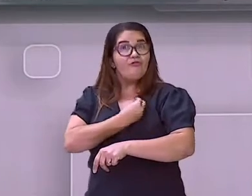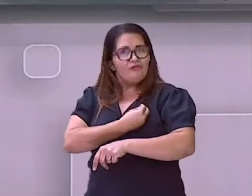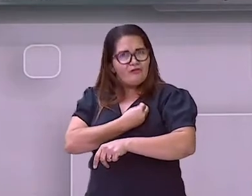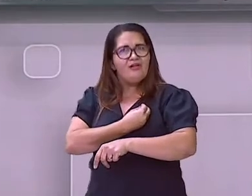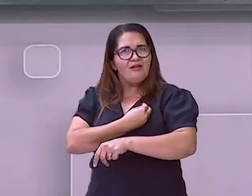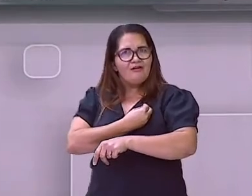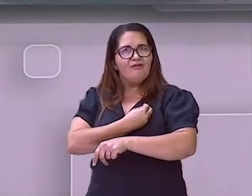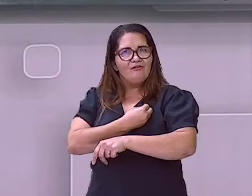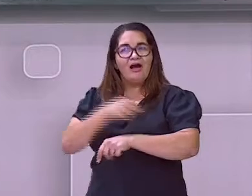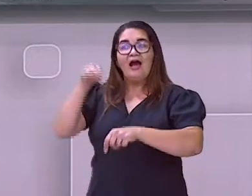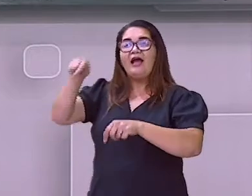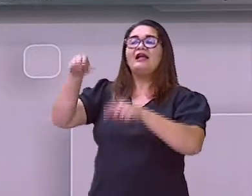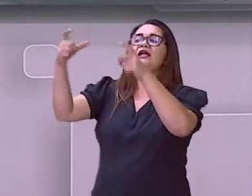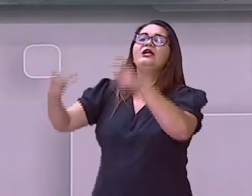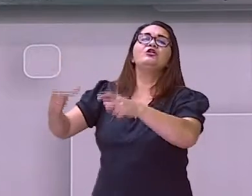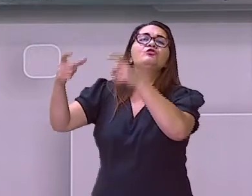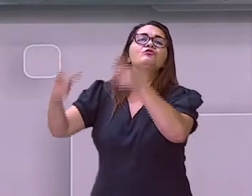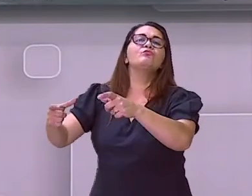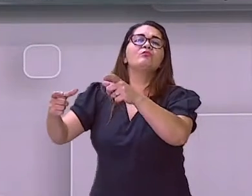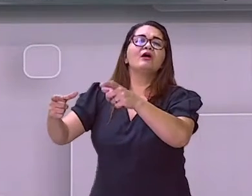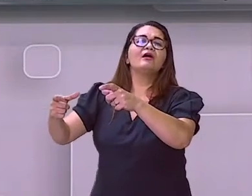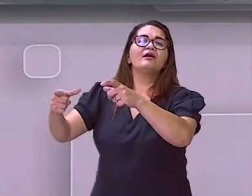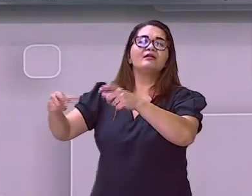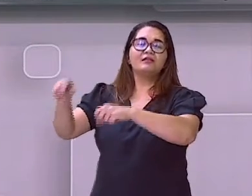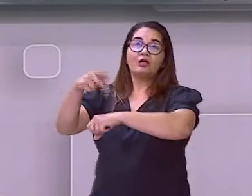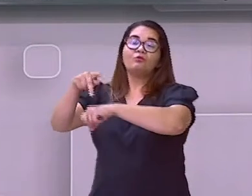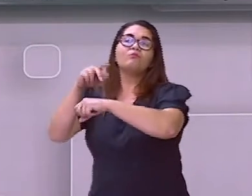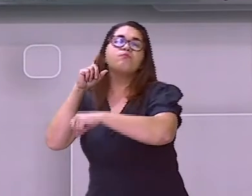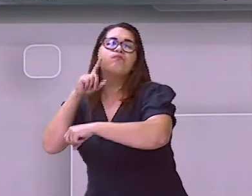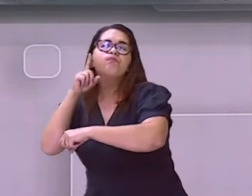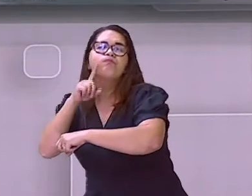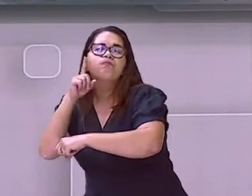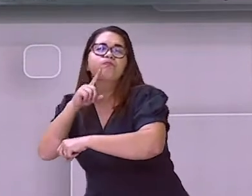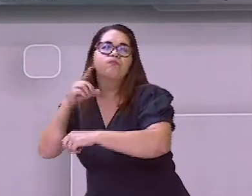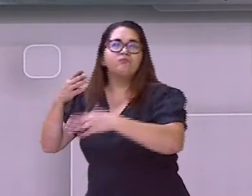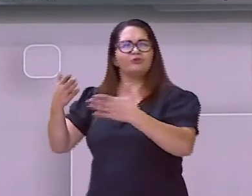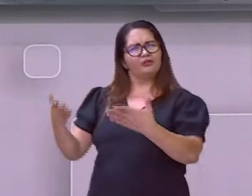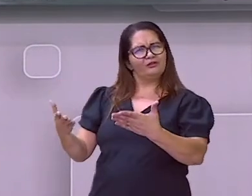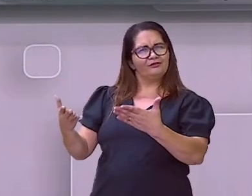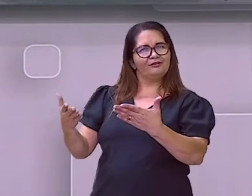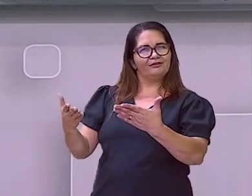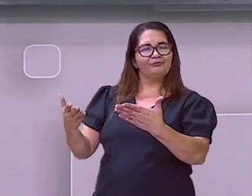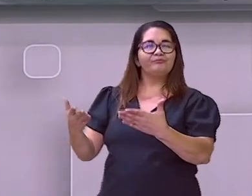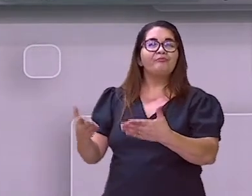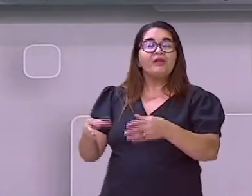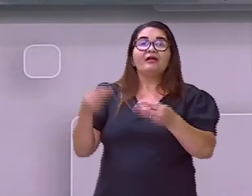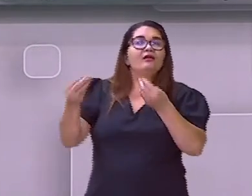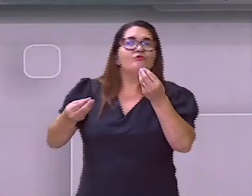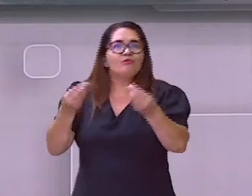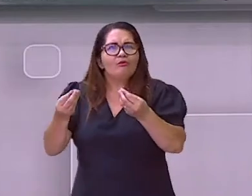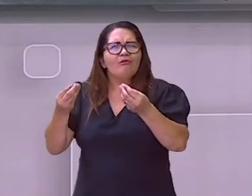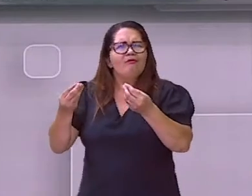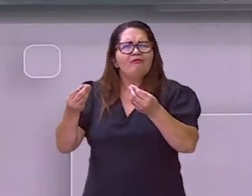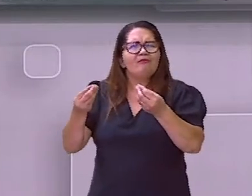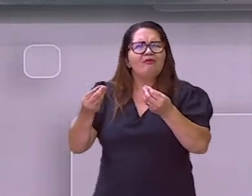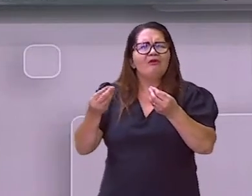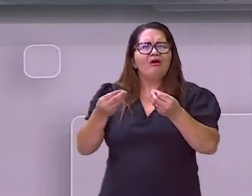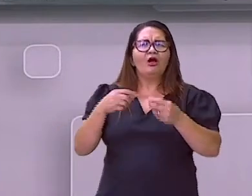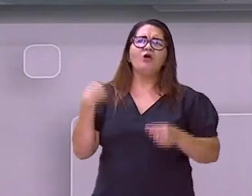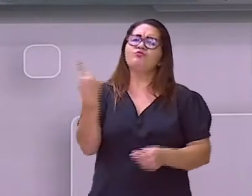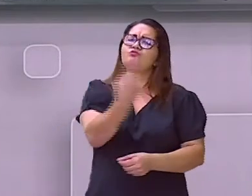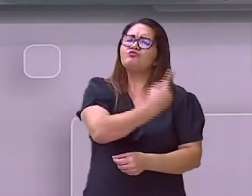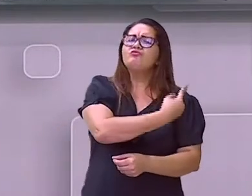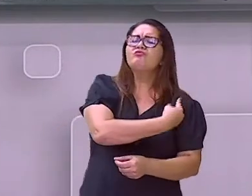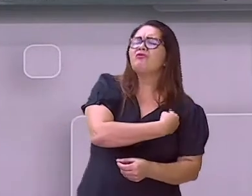um pouquinho dos nossos ancestrais. Eliane, nossos? Você está falando lá na Cordilheira dos